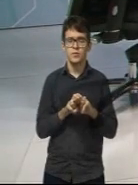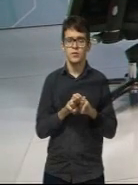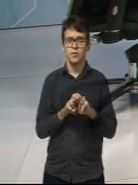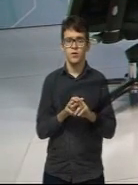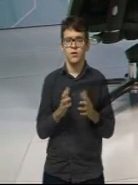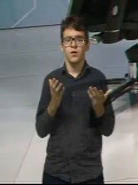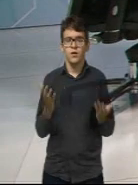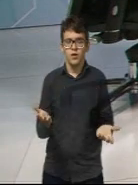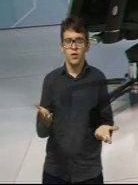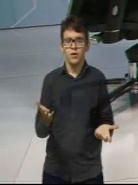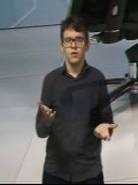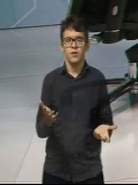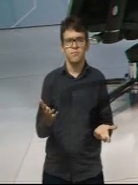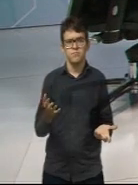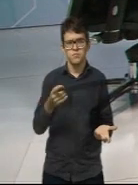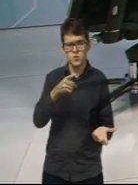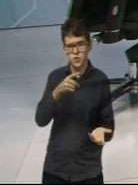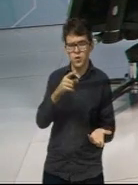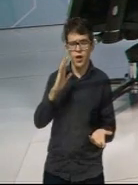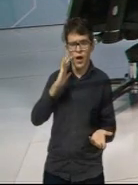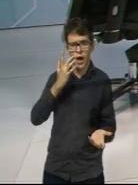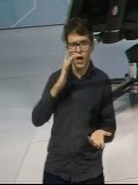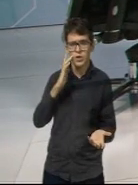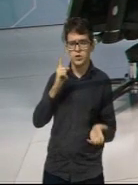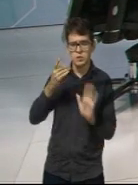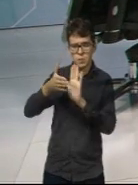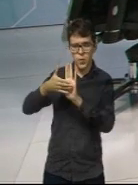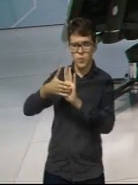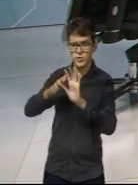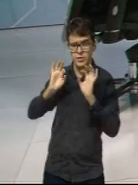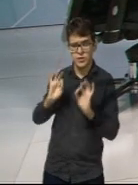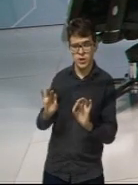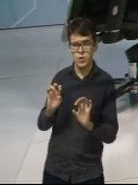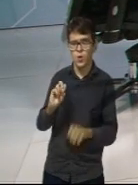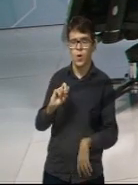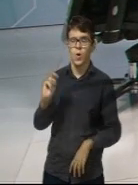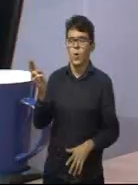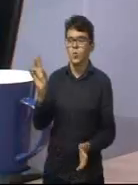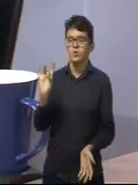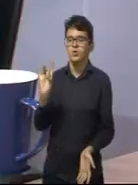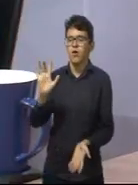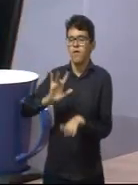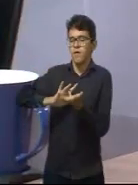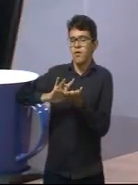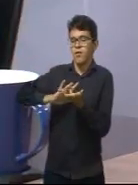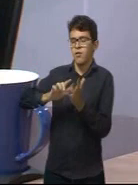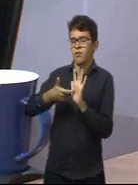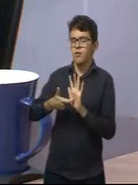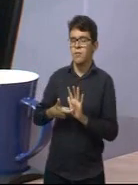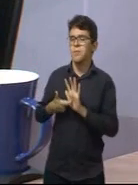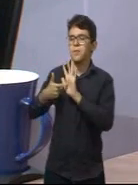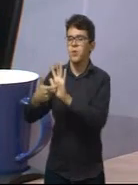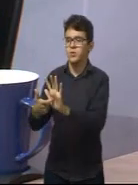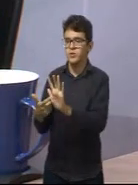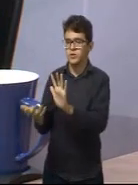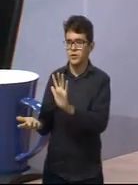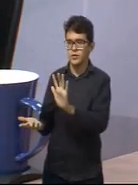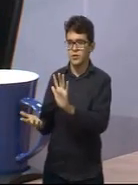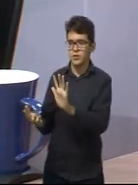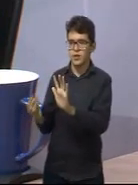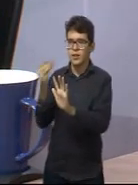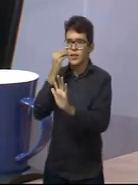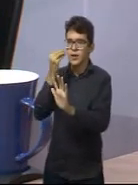sustenta, é substantivo, ou efetivamente isso é um argumento para que apenas se faça o